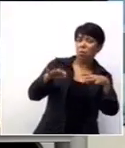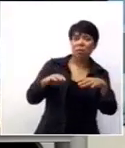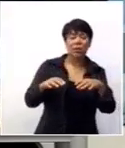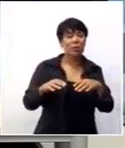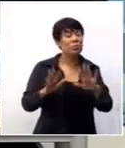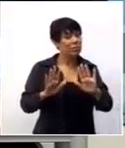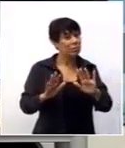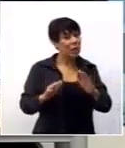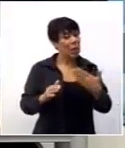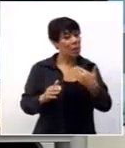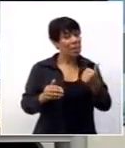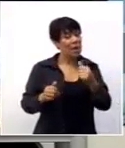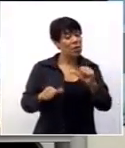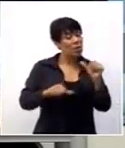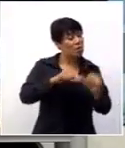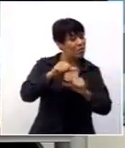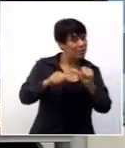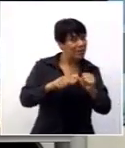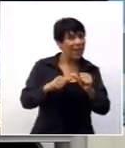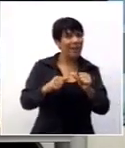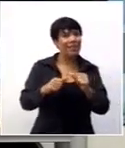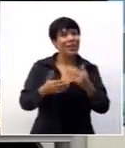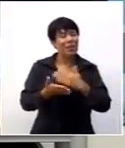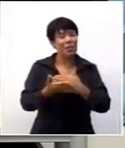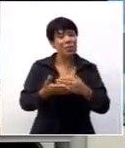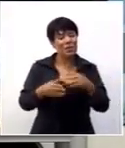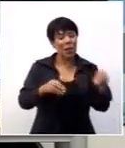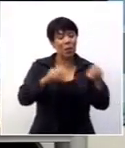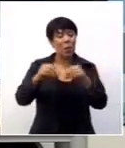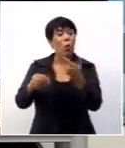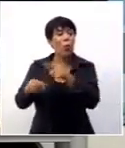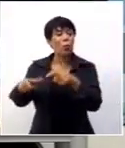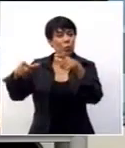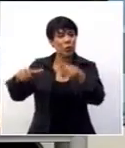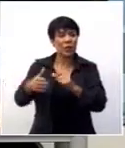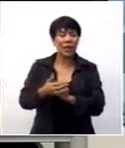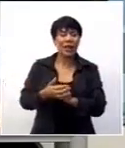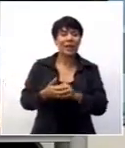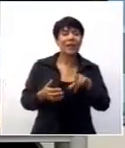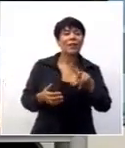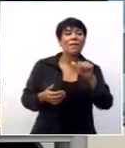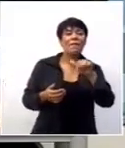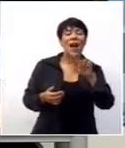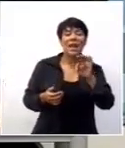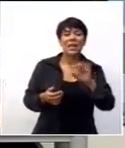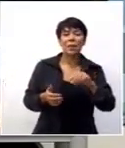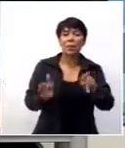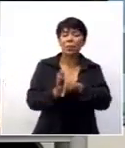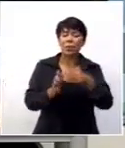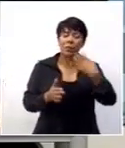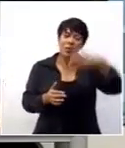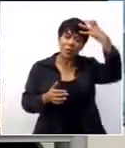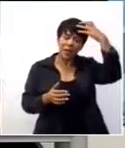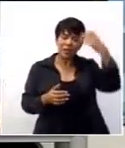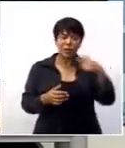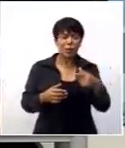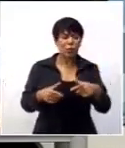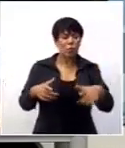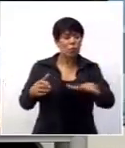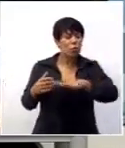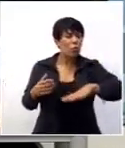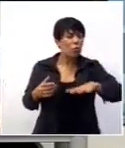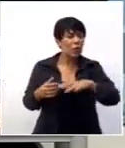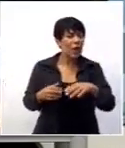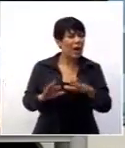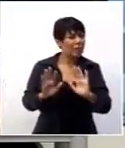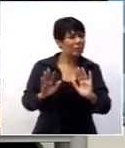do tempo esses túmulos passam a ser feitos ali no Vale dos Reis, tá? Numa região um pouco mais discreta, menos chamativa, tá? E uma